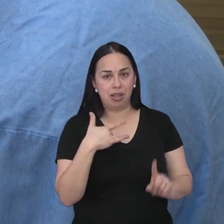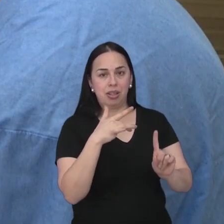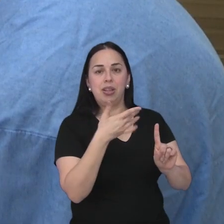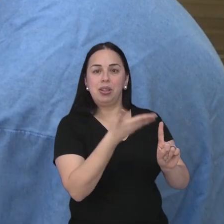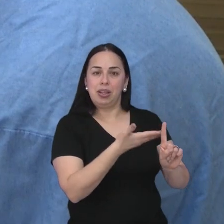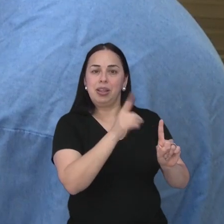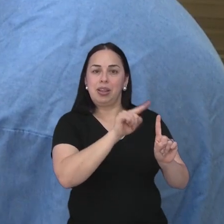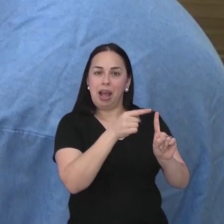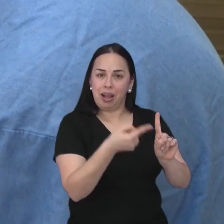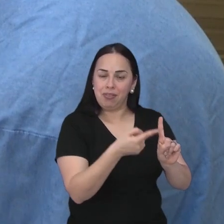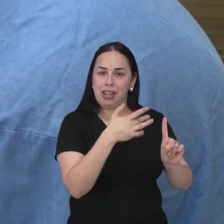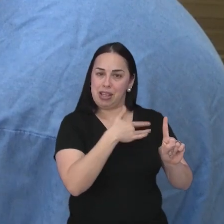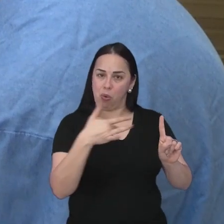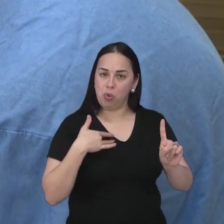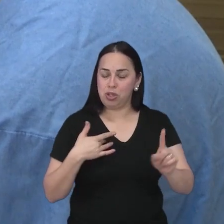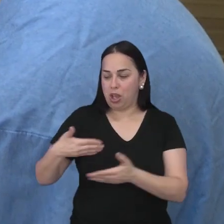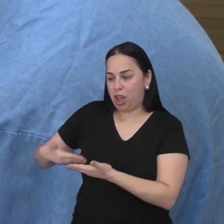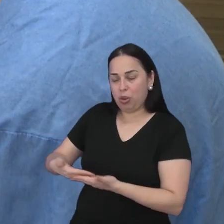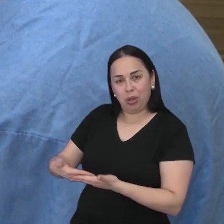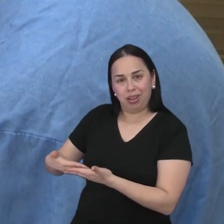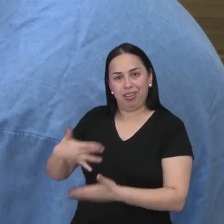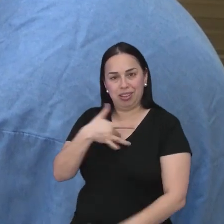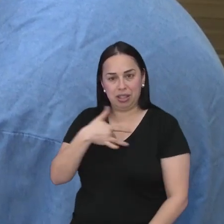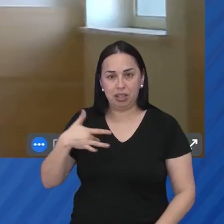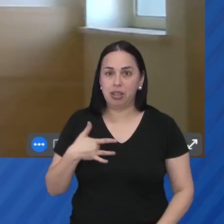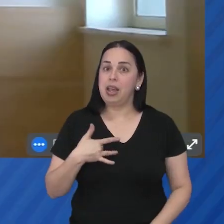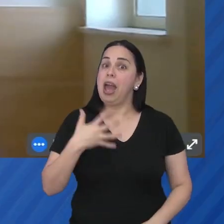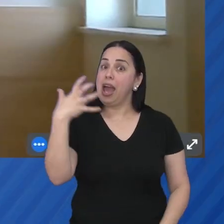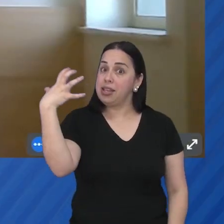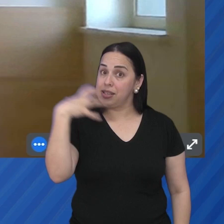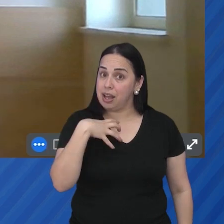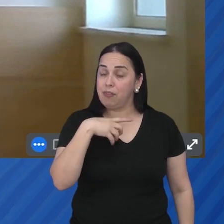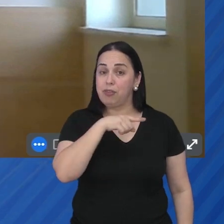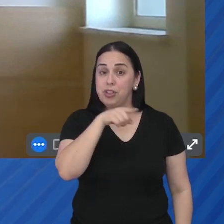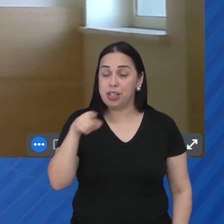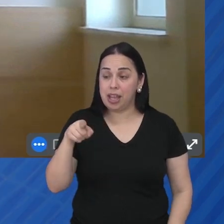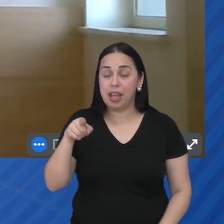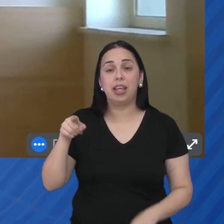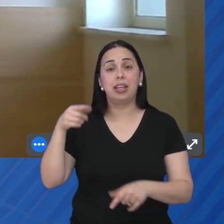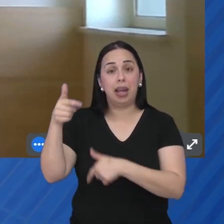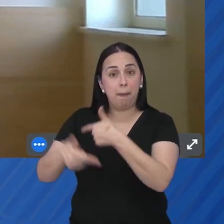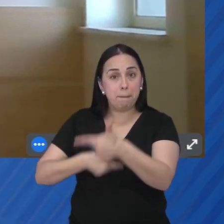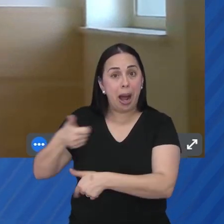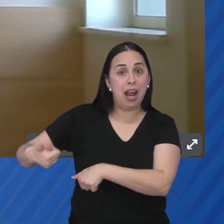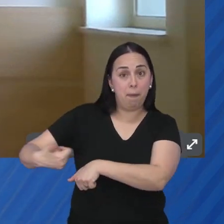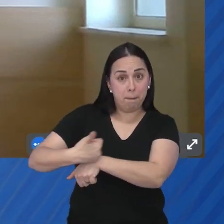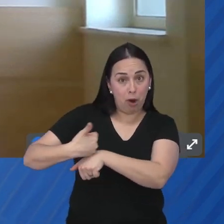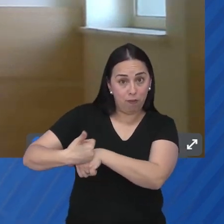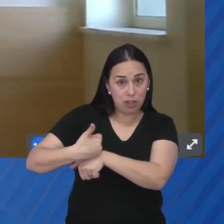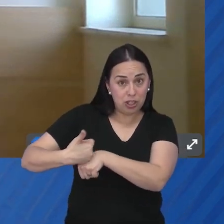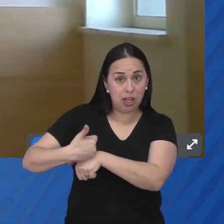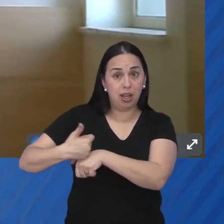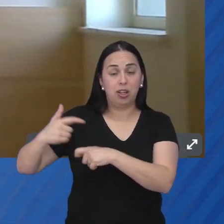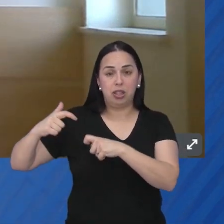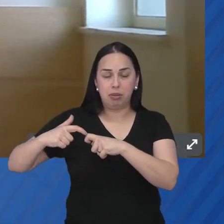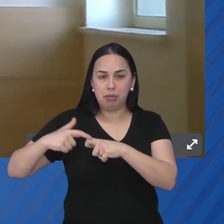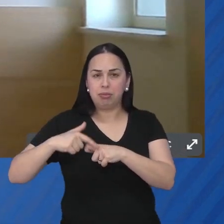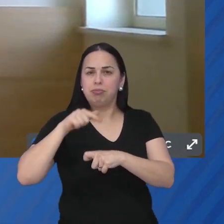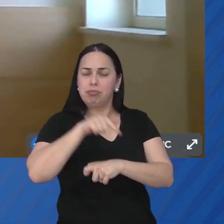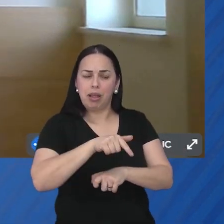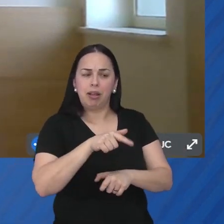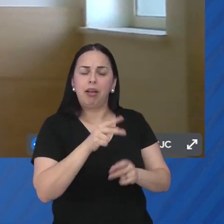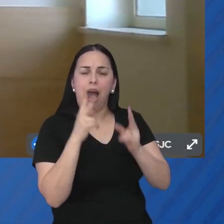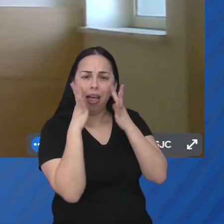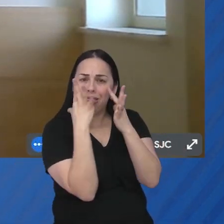para manter a saúde da mãe e do bebê durante a gravidez. Leve a sério. Se você é profissional de saúde, valorize